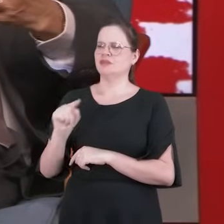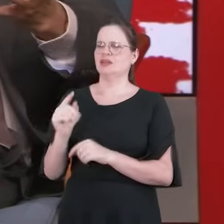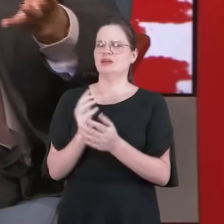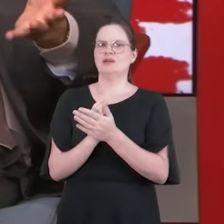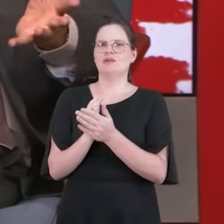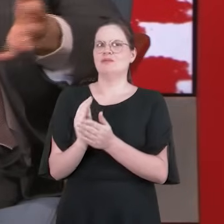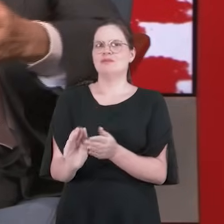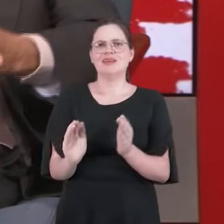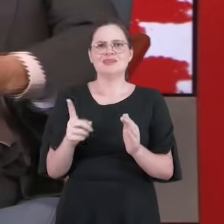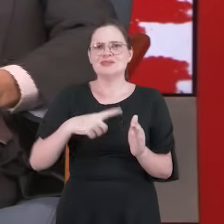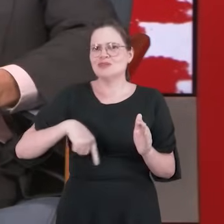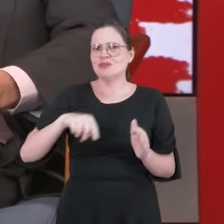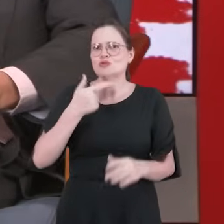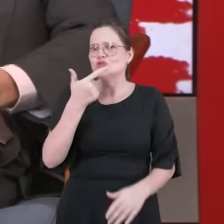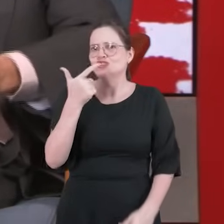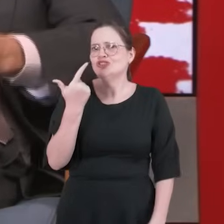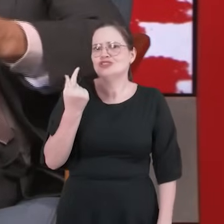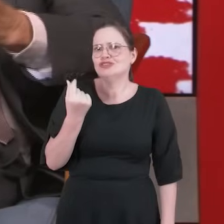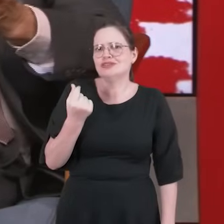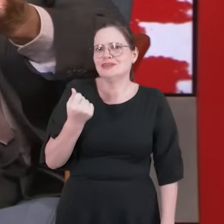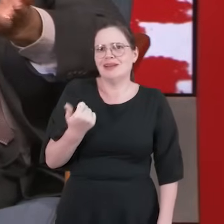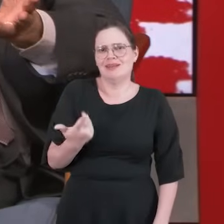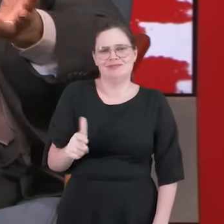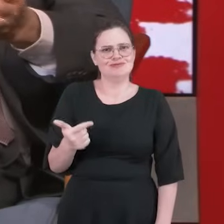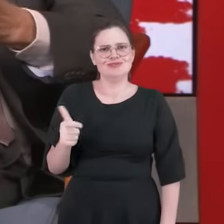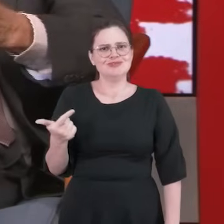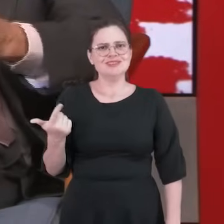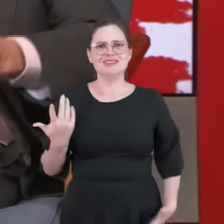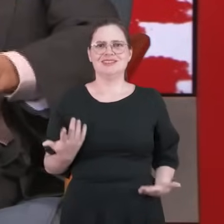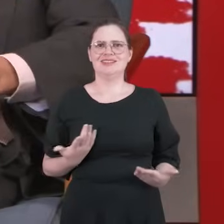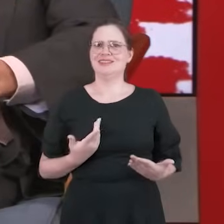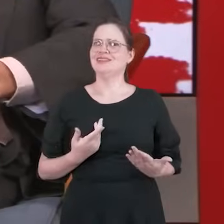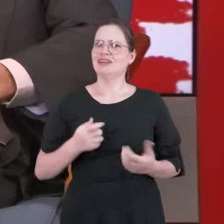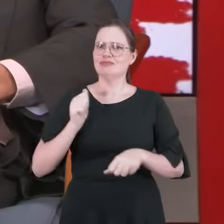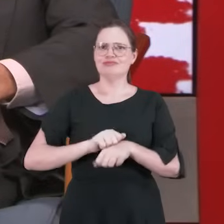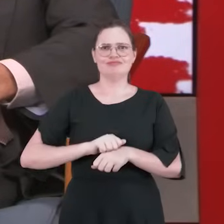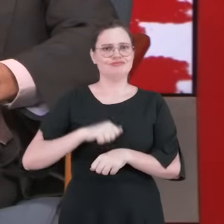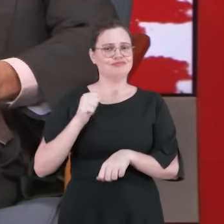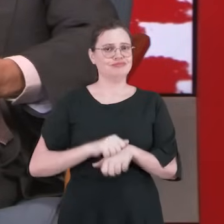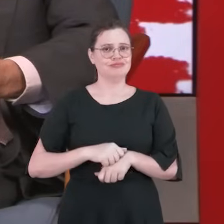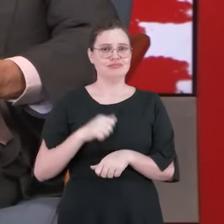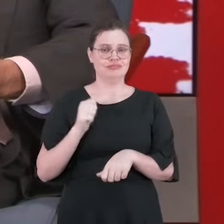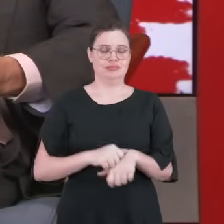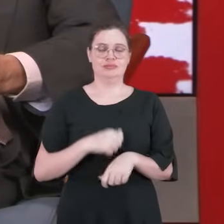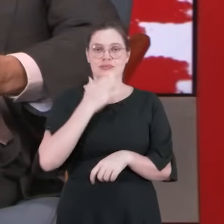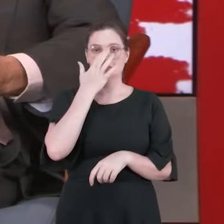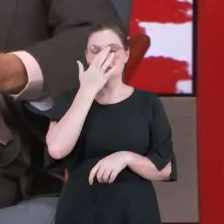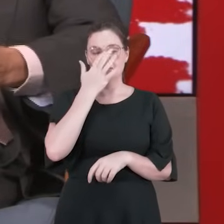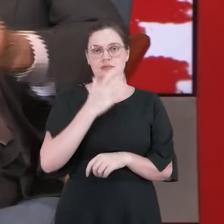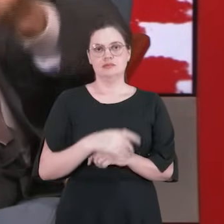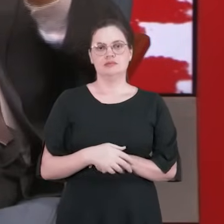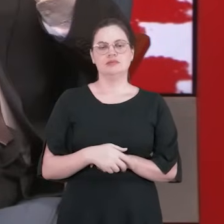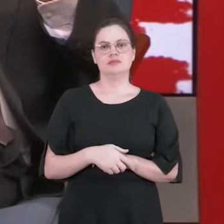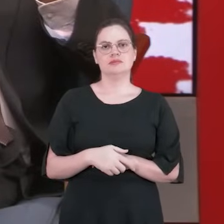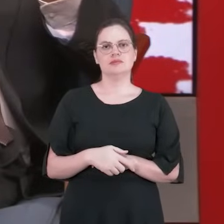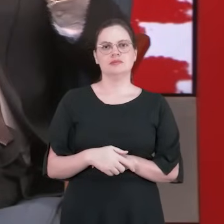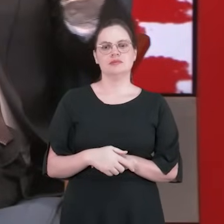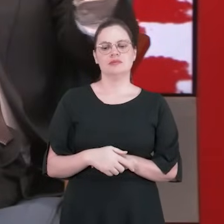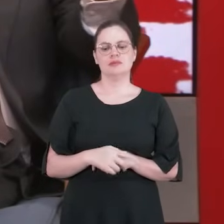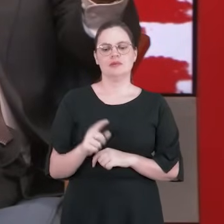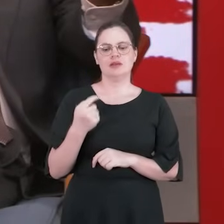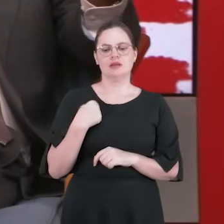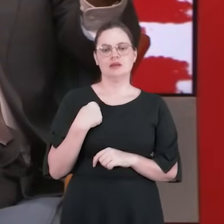igreja muito pobre, com muita deficiência, né? Eu fui,